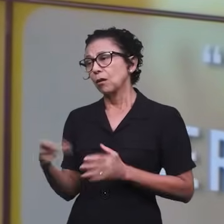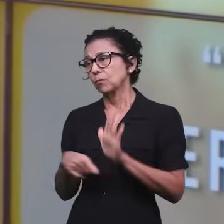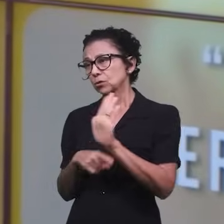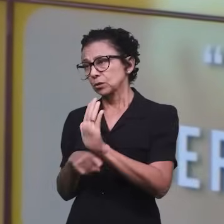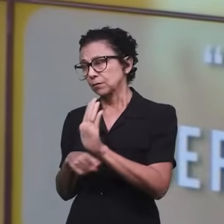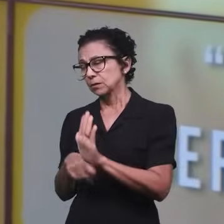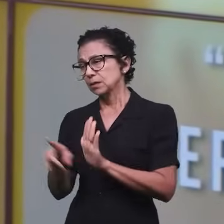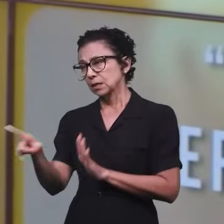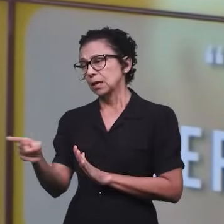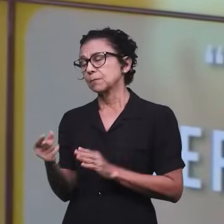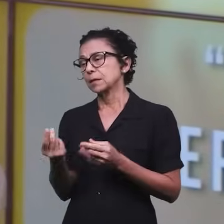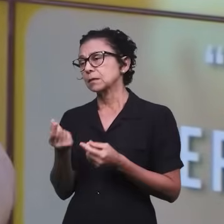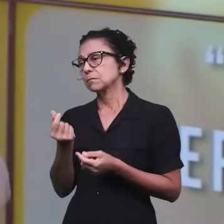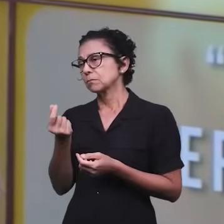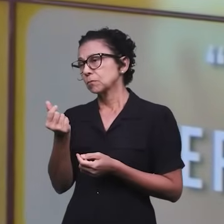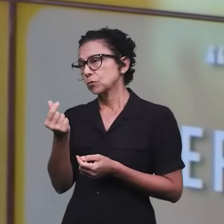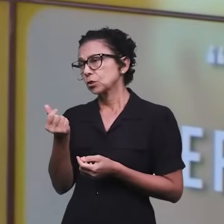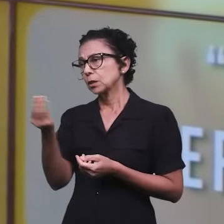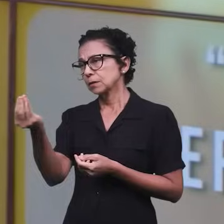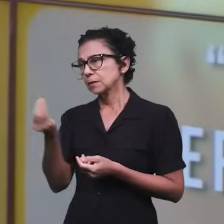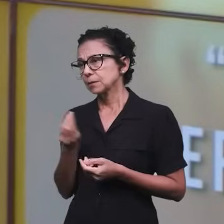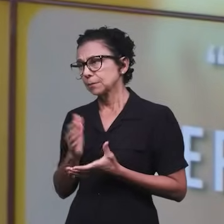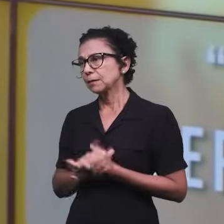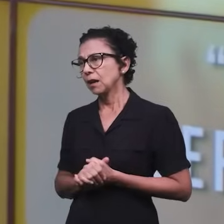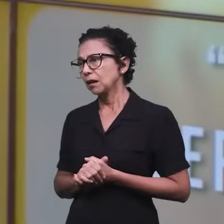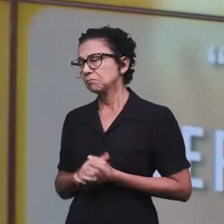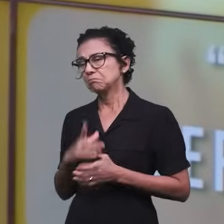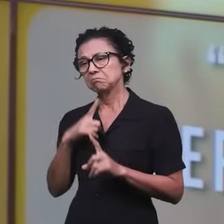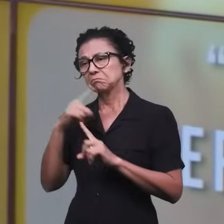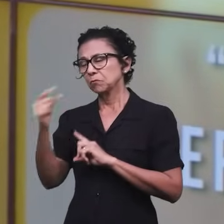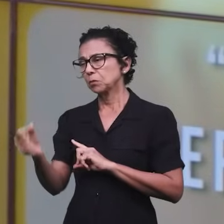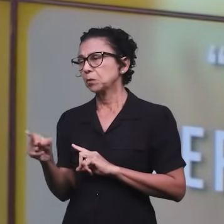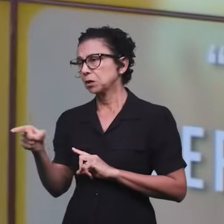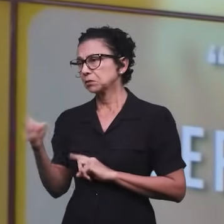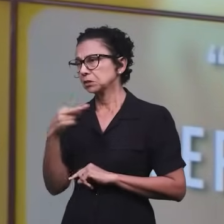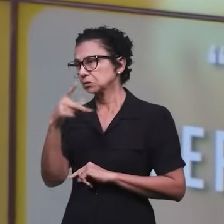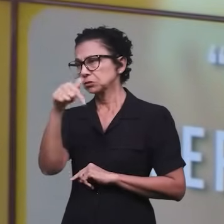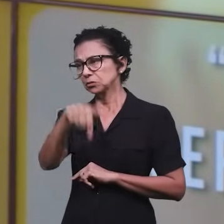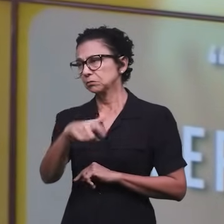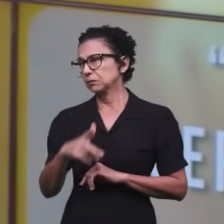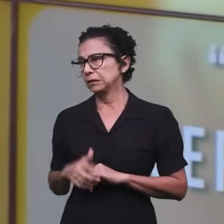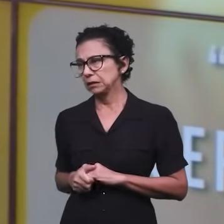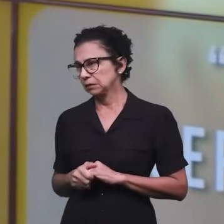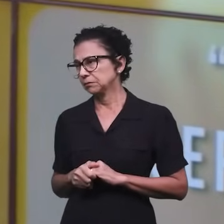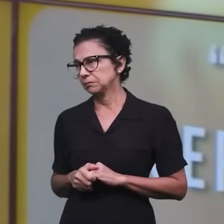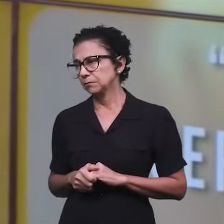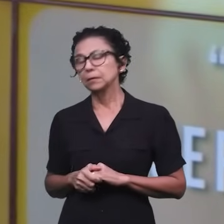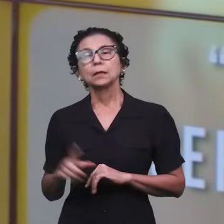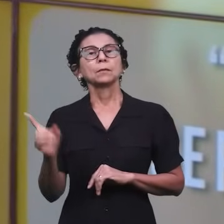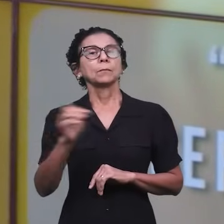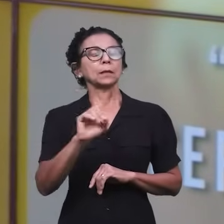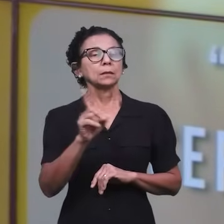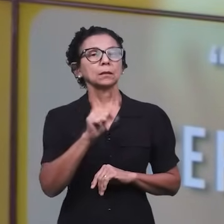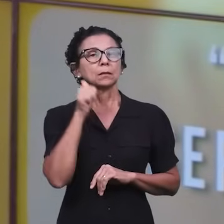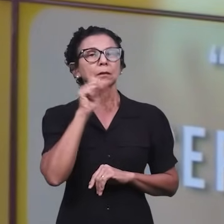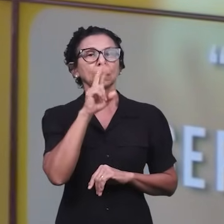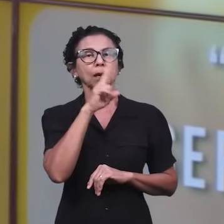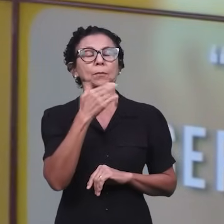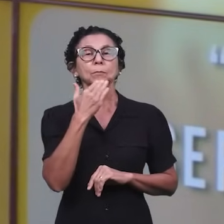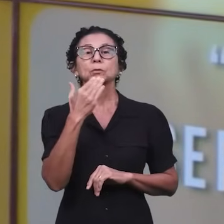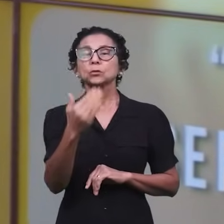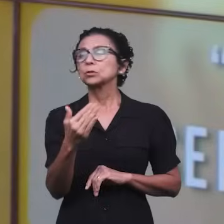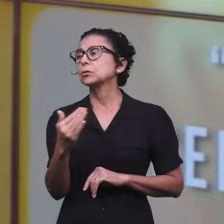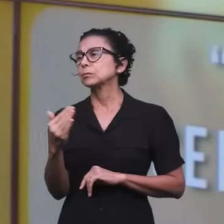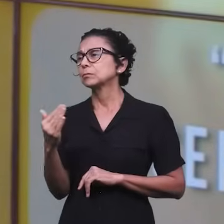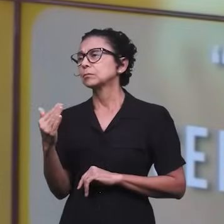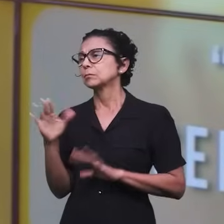não. Ela fez um pedido pela família. Então nós precisamos ter agora um empenho,